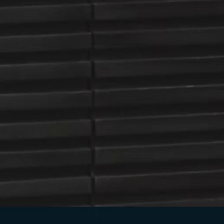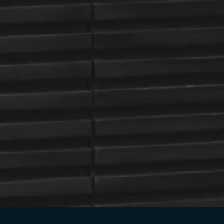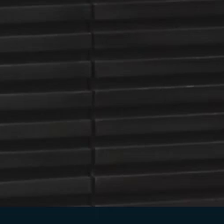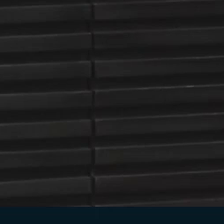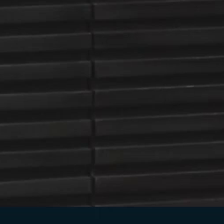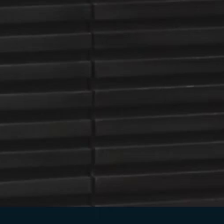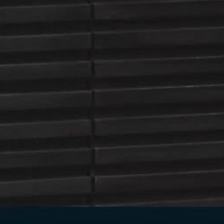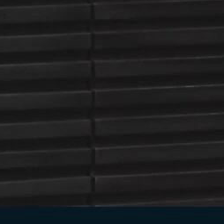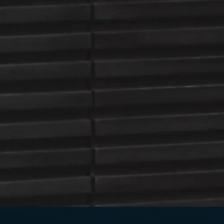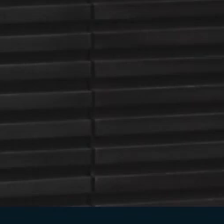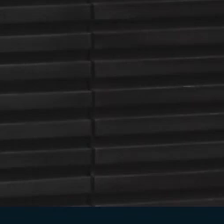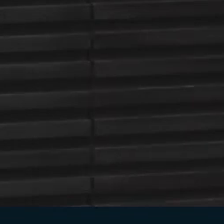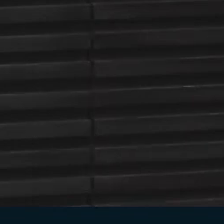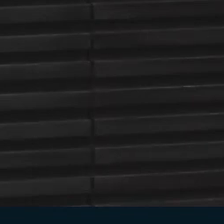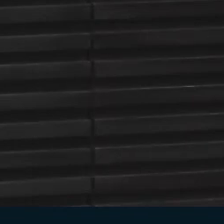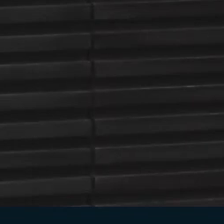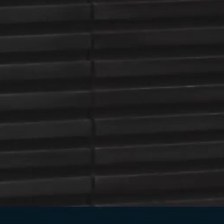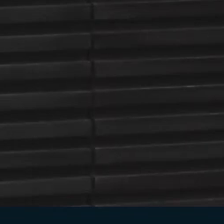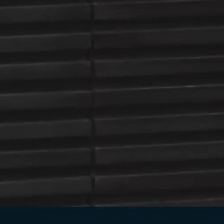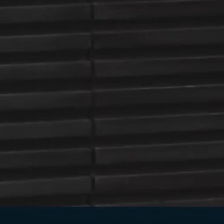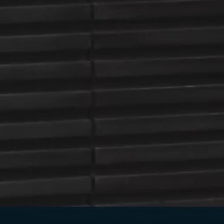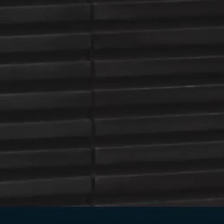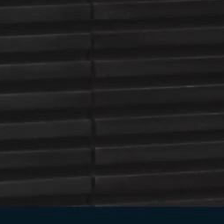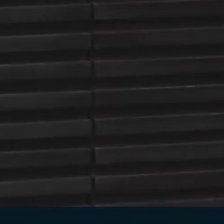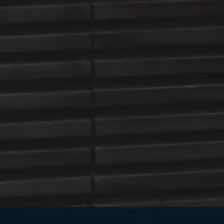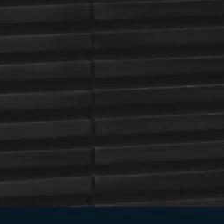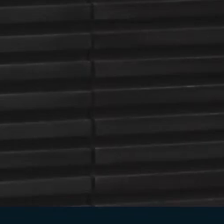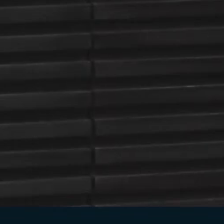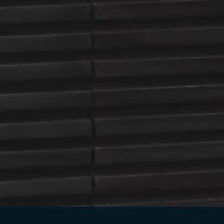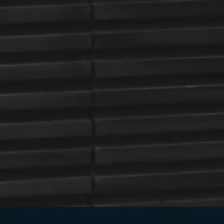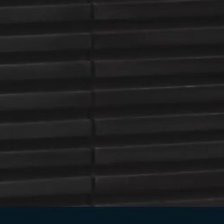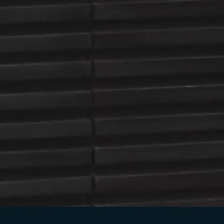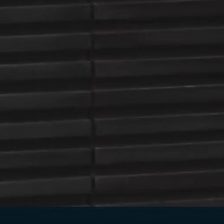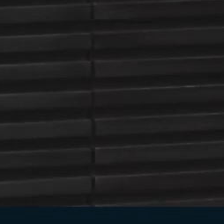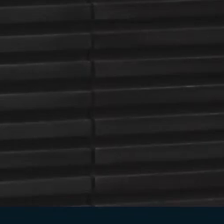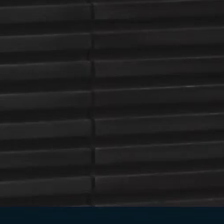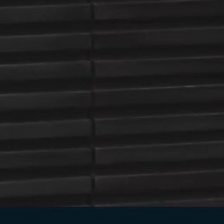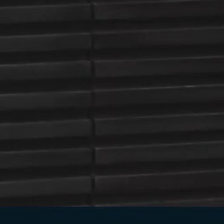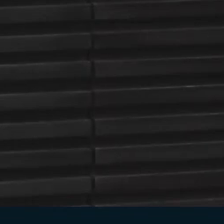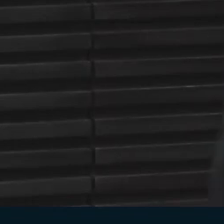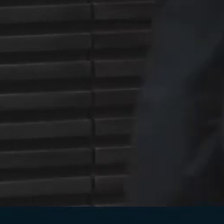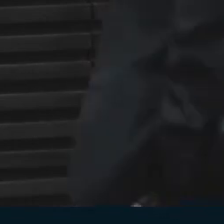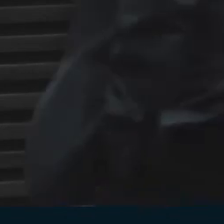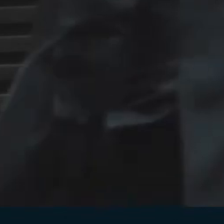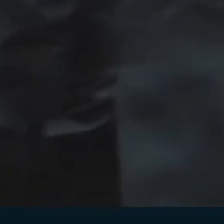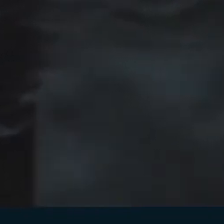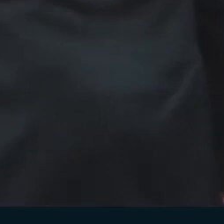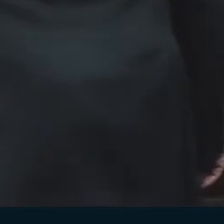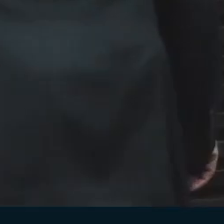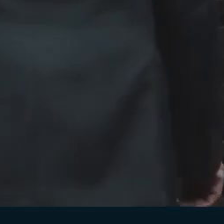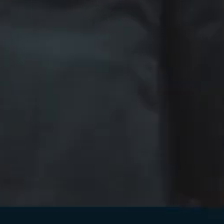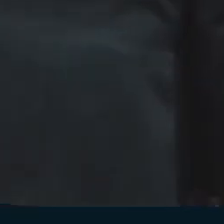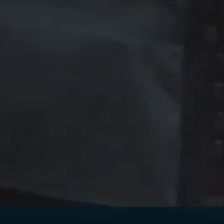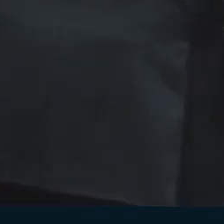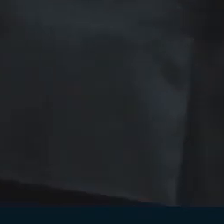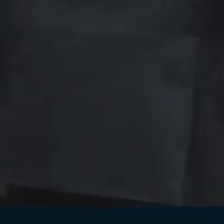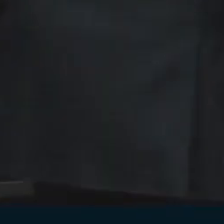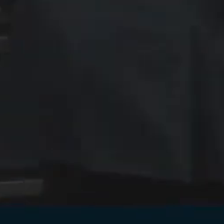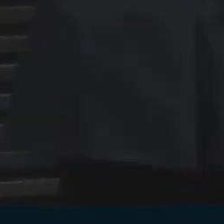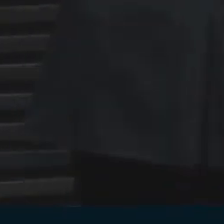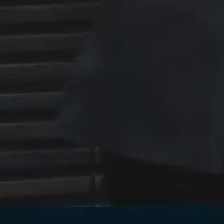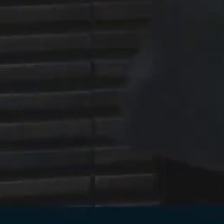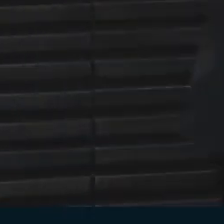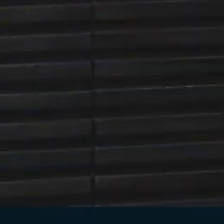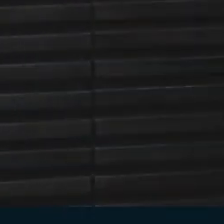Só olhar para os países na qual são privatizados e ver o grau de desenvolvimento deles e ver os que não são, que